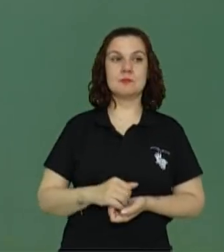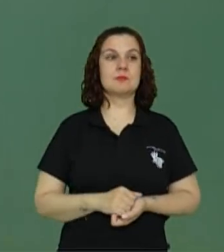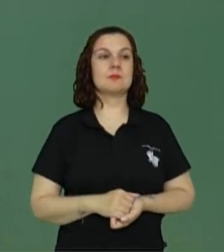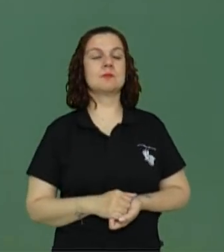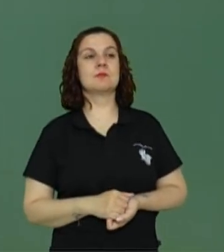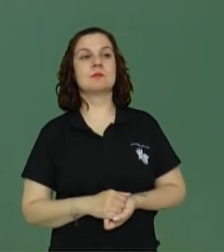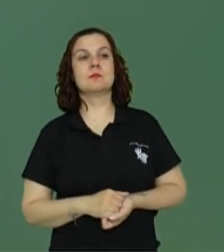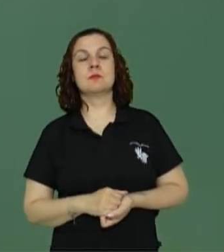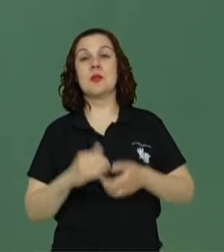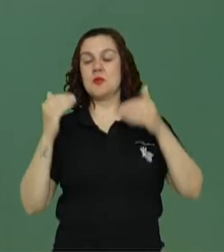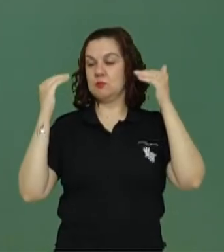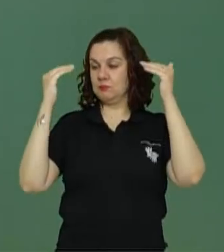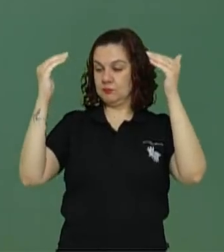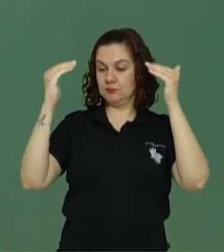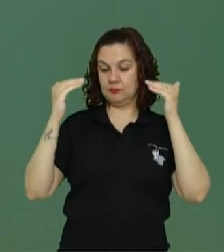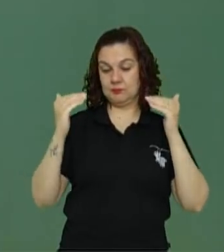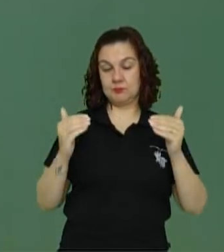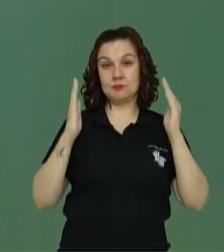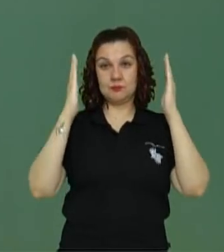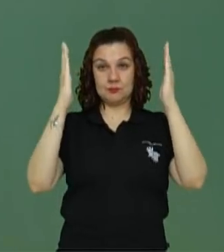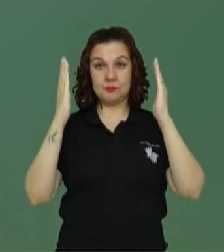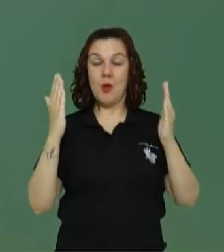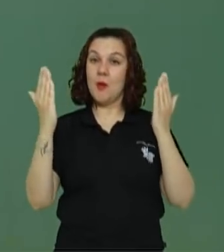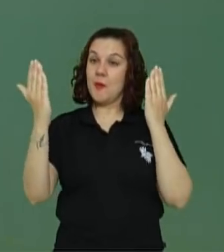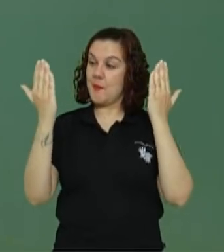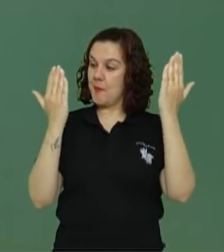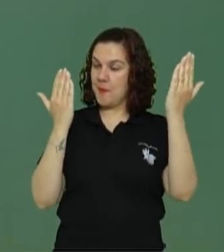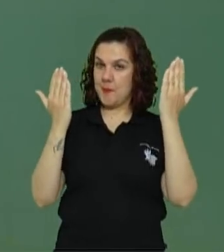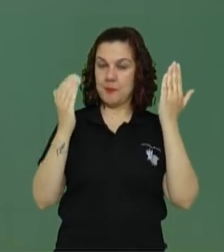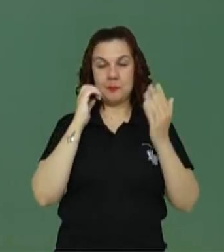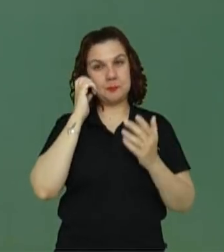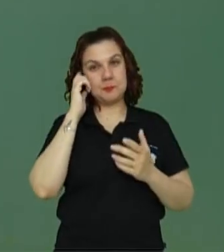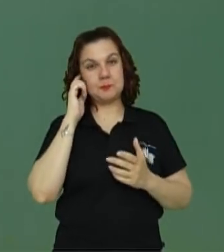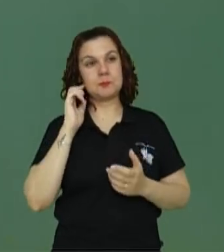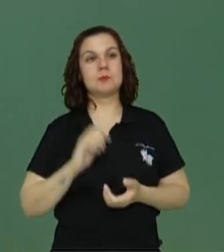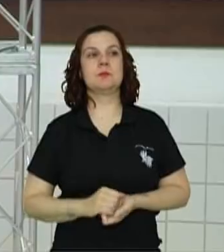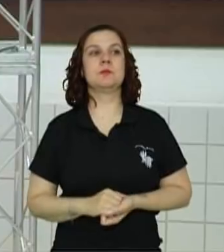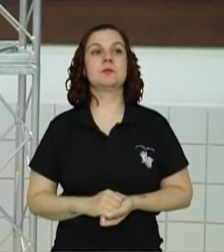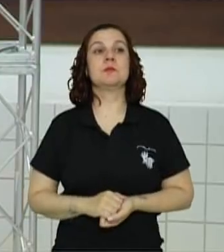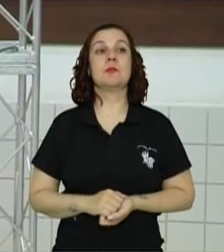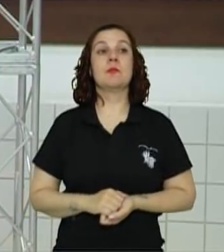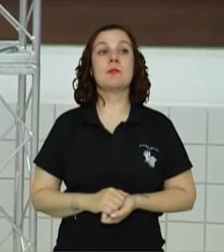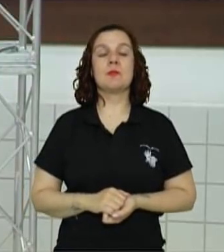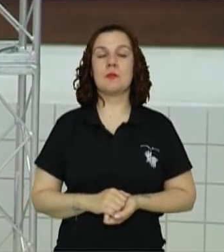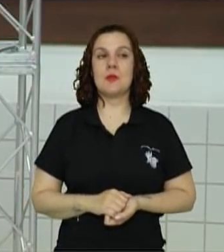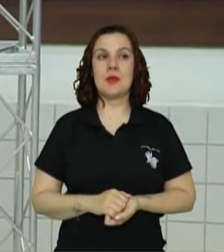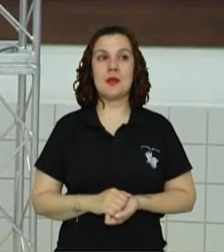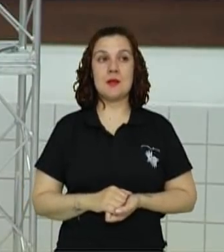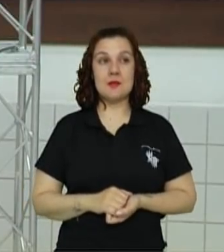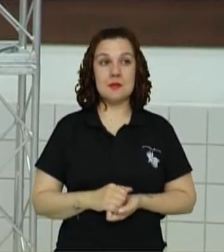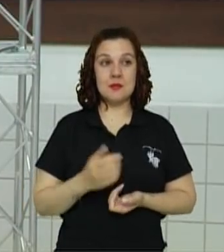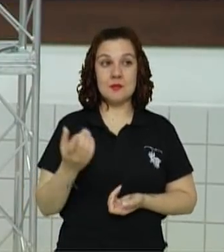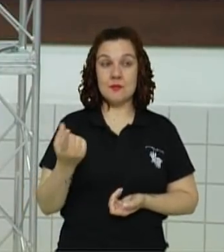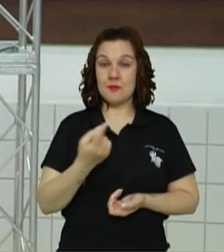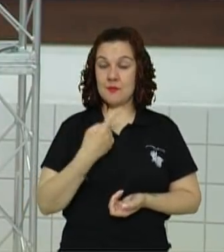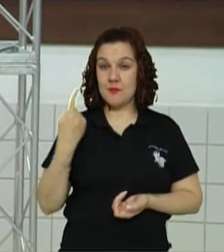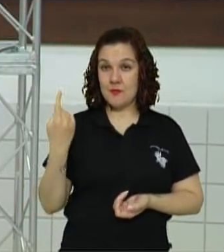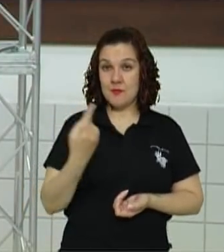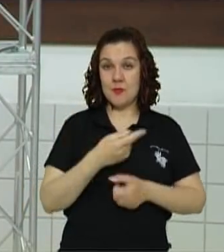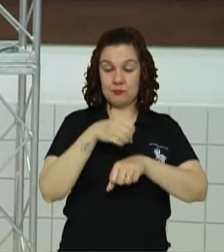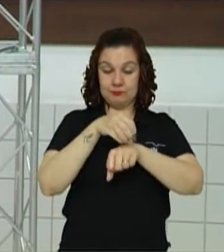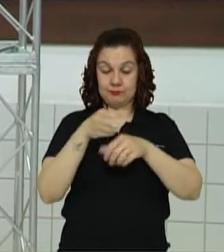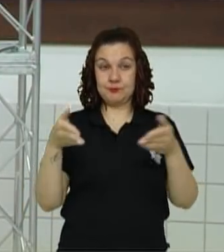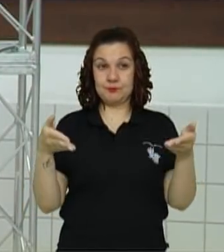São segmentos correspondentes e formam a nossa proporção. Então, vamos para a proposta